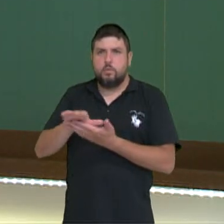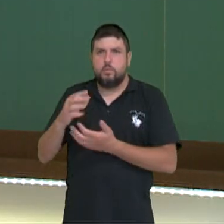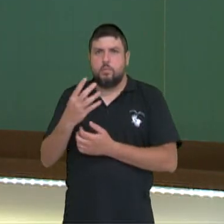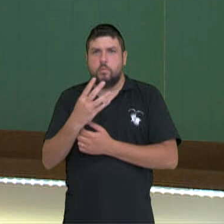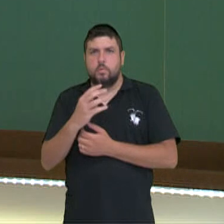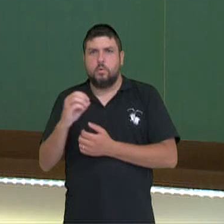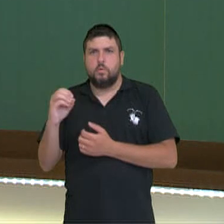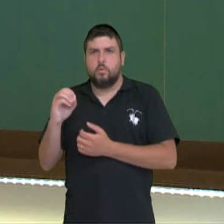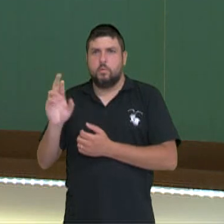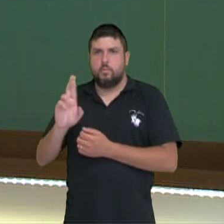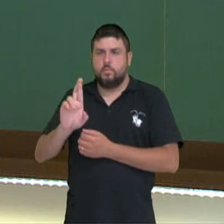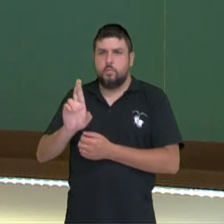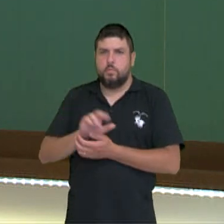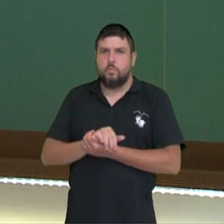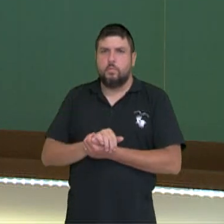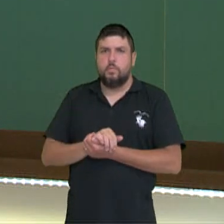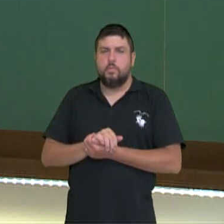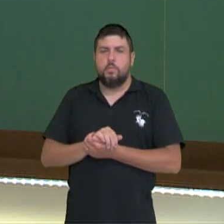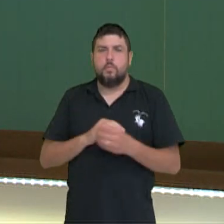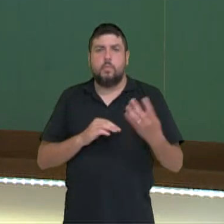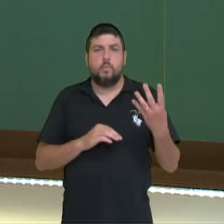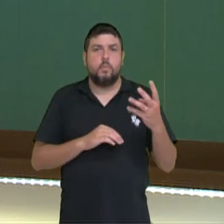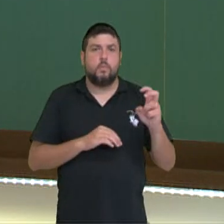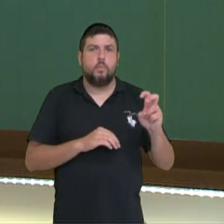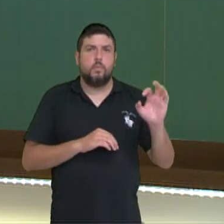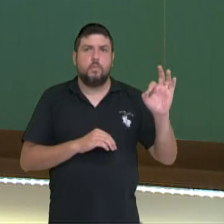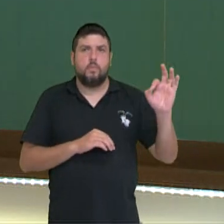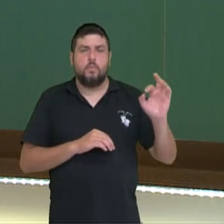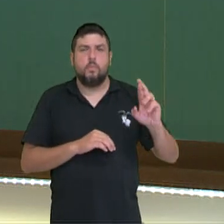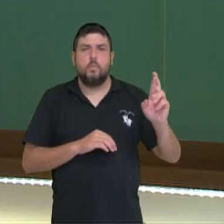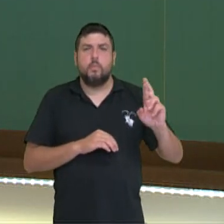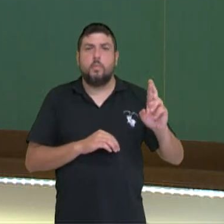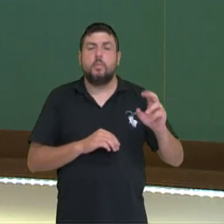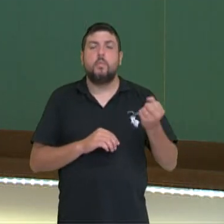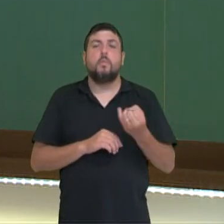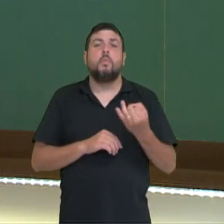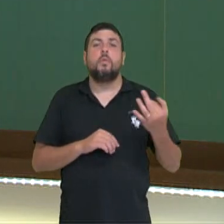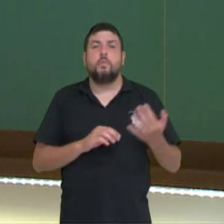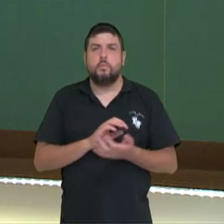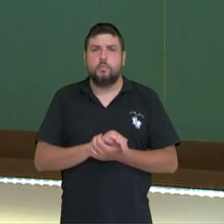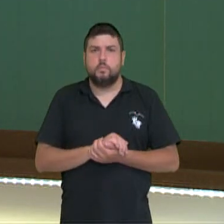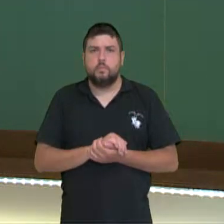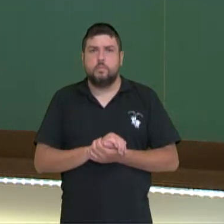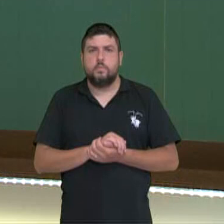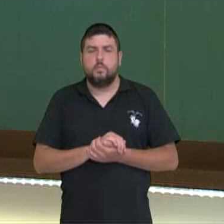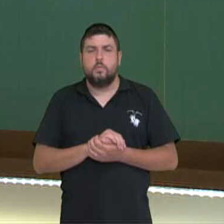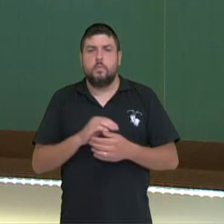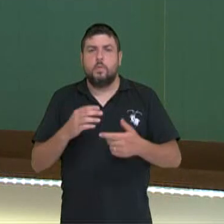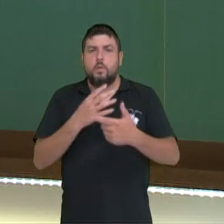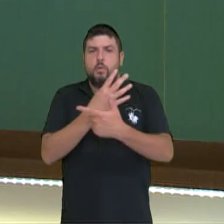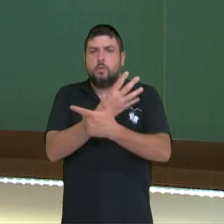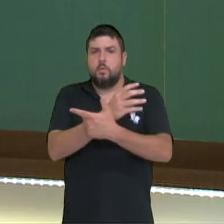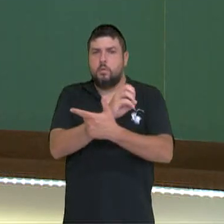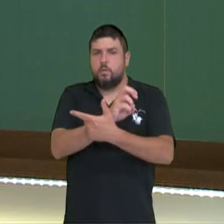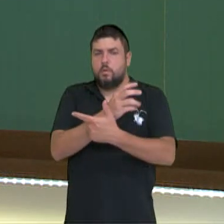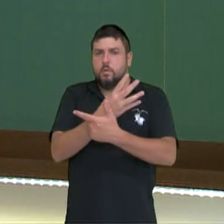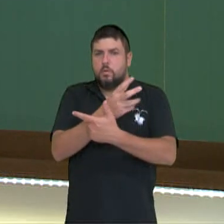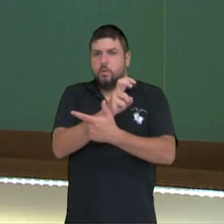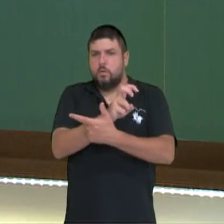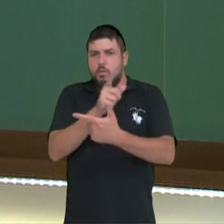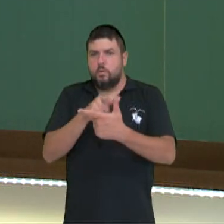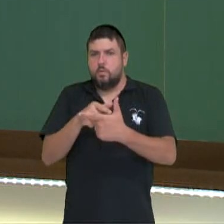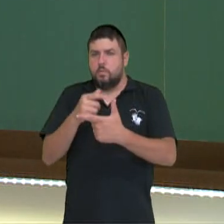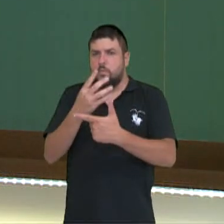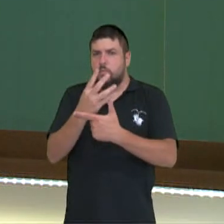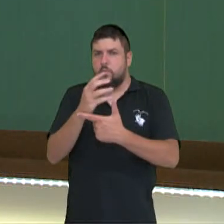R$400. R$45 equivale a quanto disso aí? A gente faz 45 dividido por 400. Faz a conta